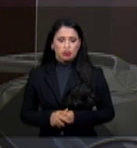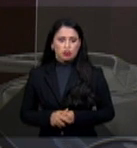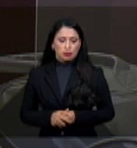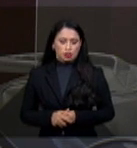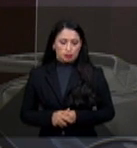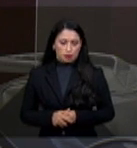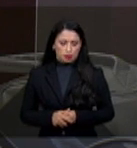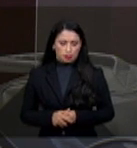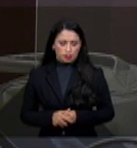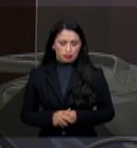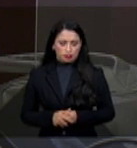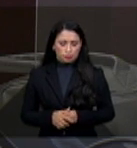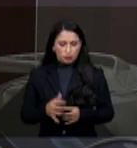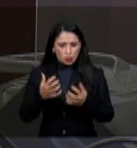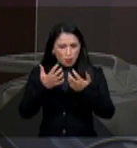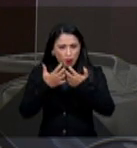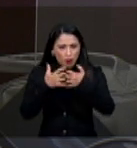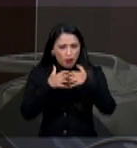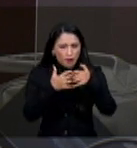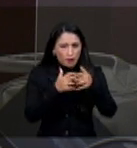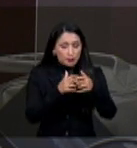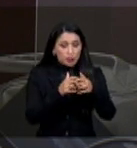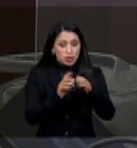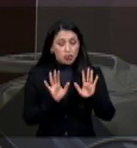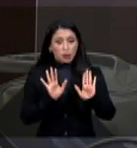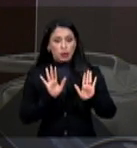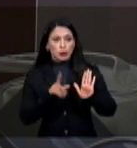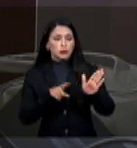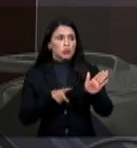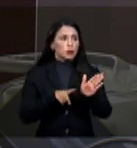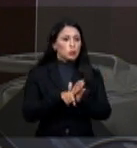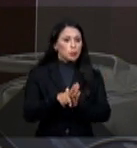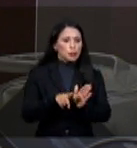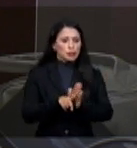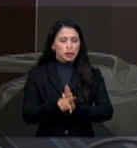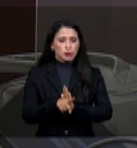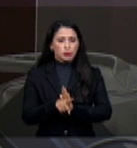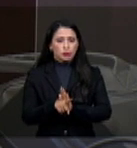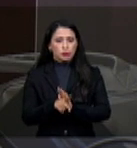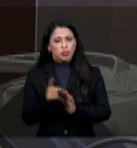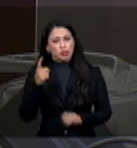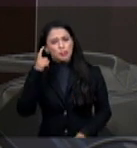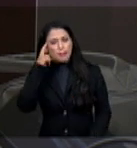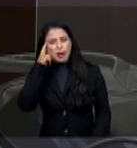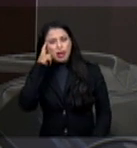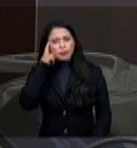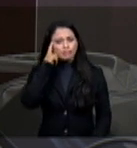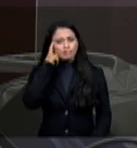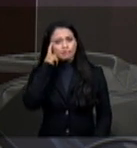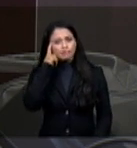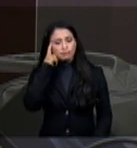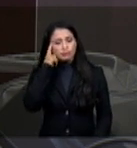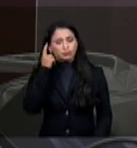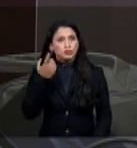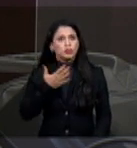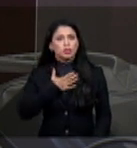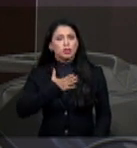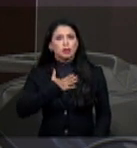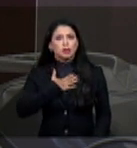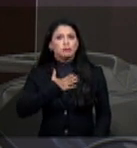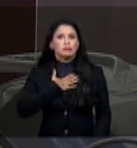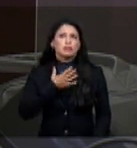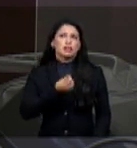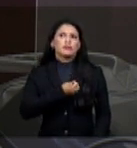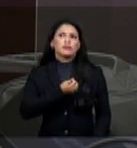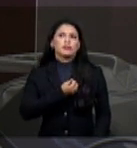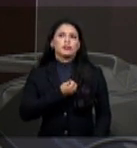partindo de uma reflexão, de uma pergunta que gira em torno de pensar qual é o meu lugar no mundo. E